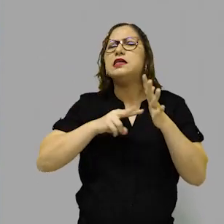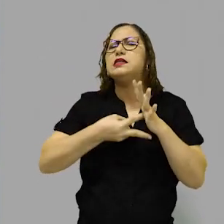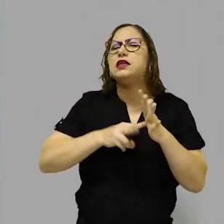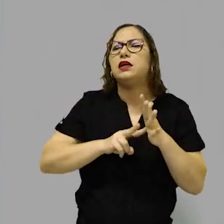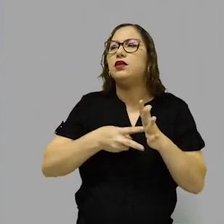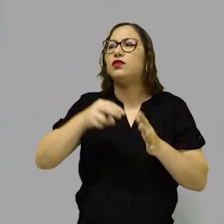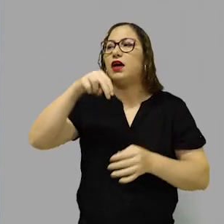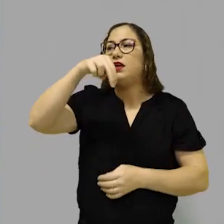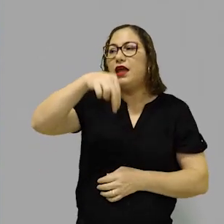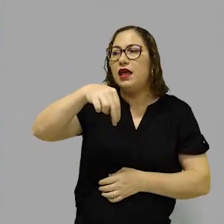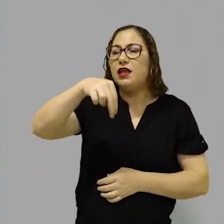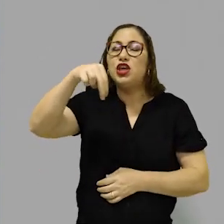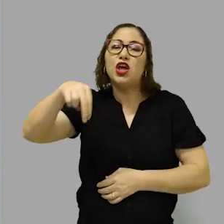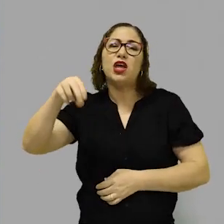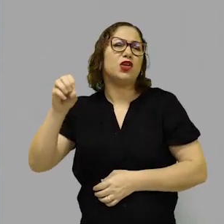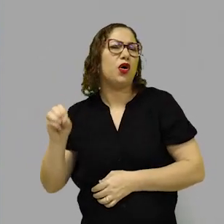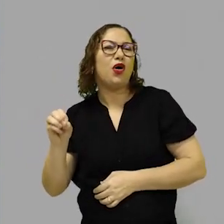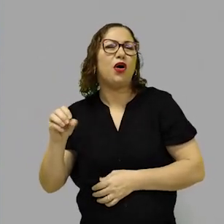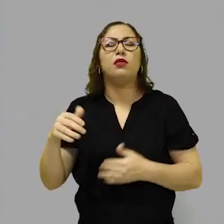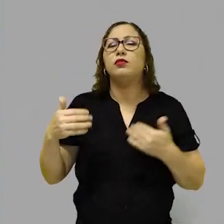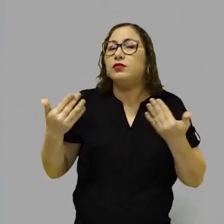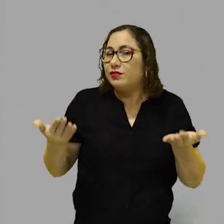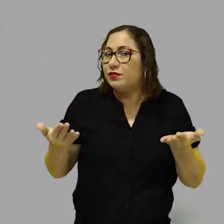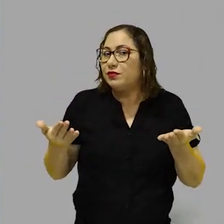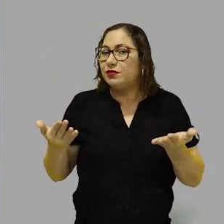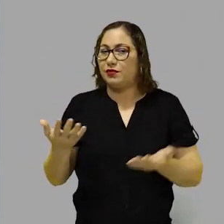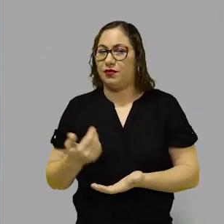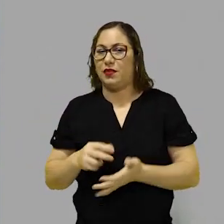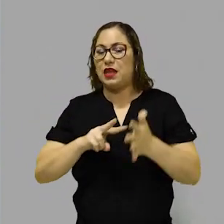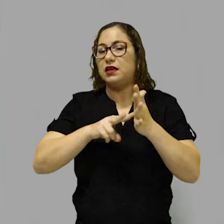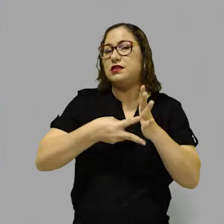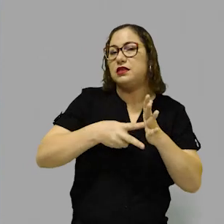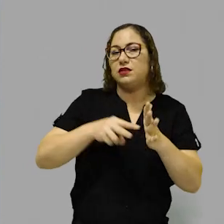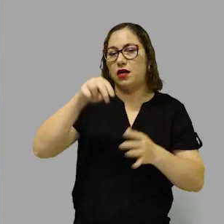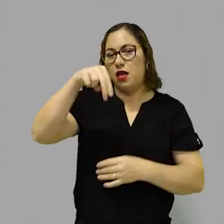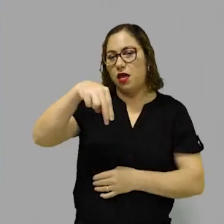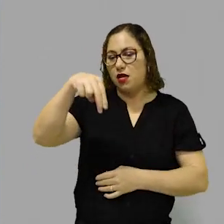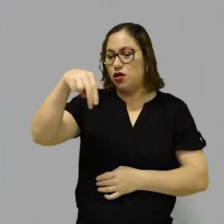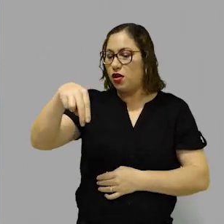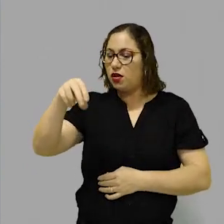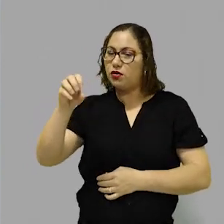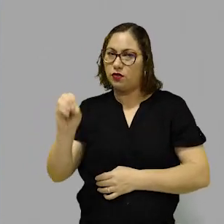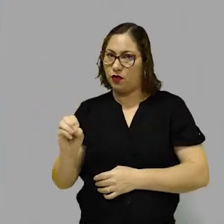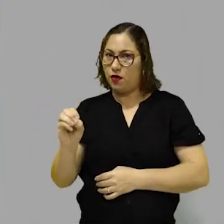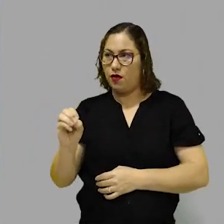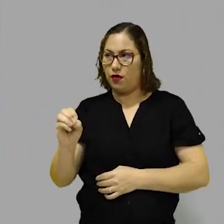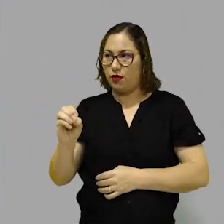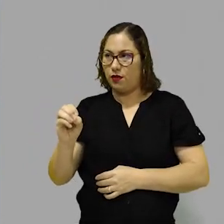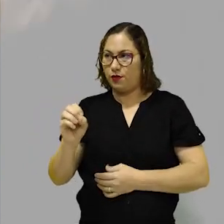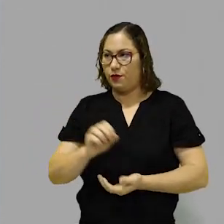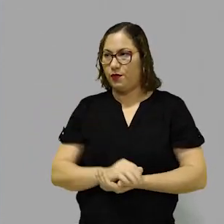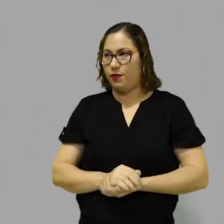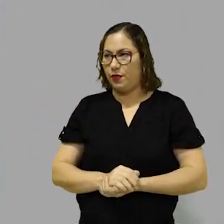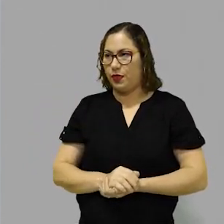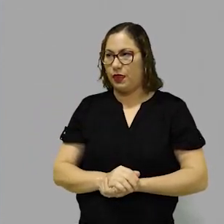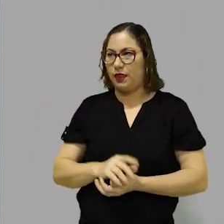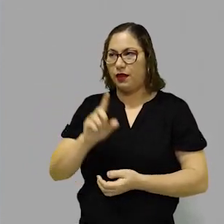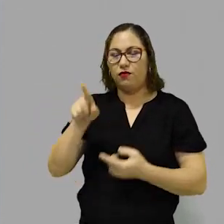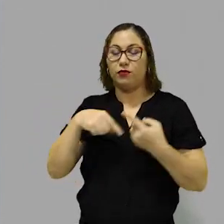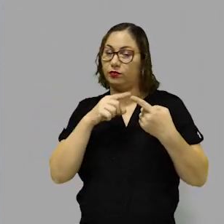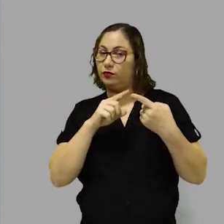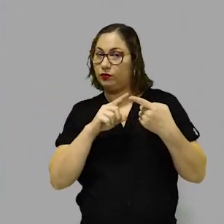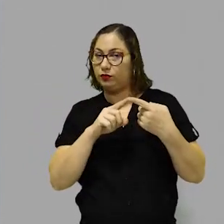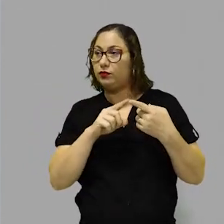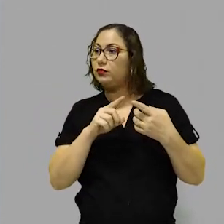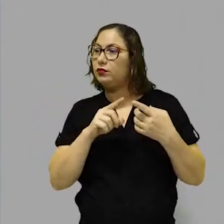NNO? Quase eu falo a resposta. Qual é o significado do ponto subcolateral NNO? Vamos lá.